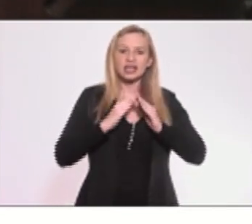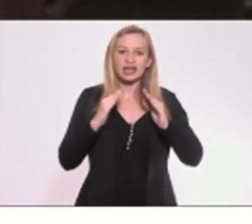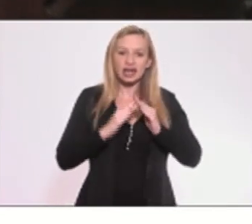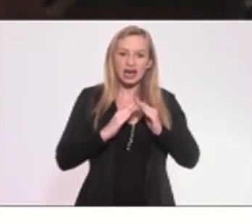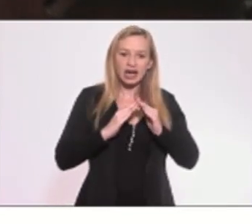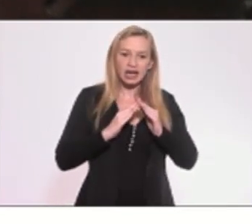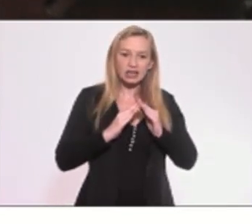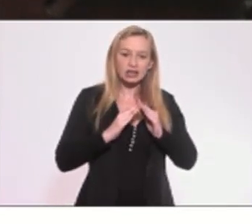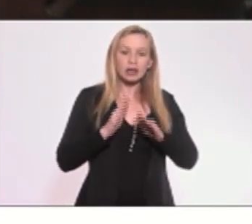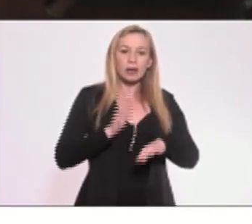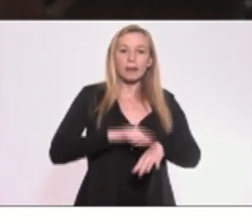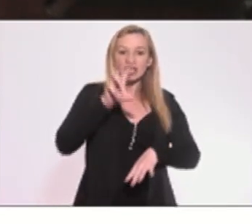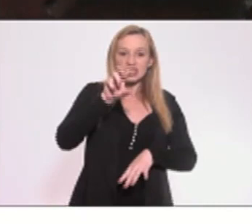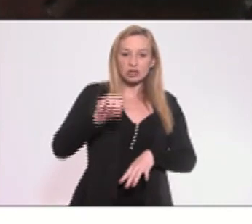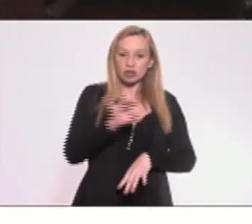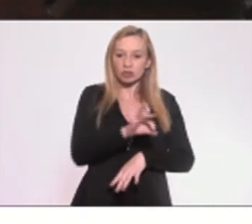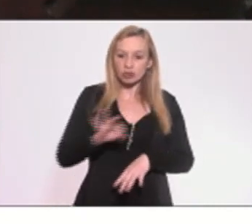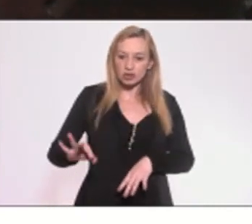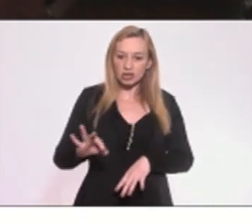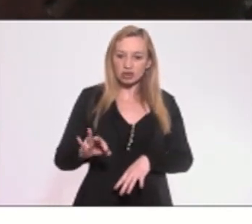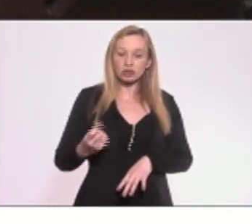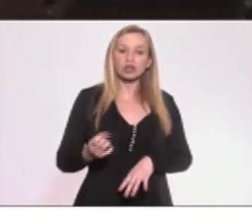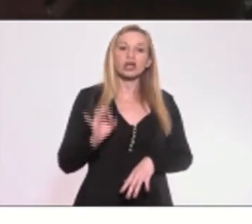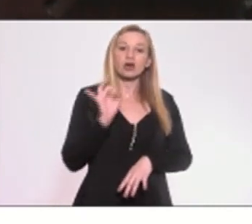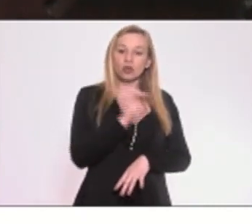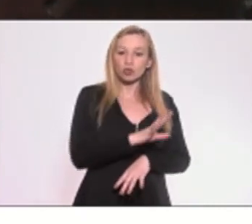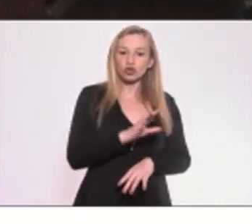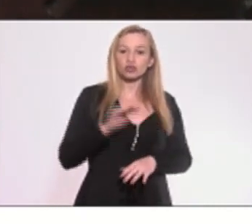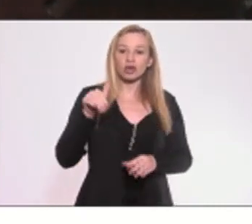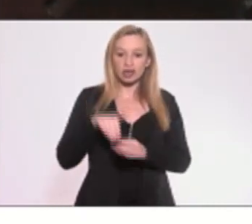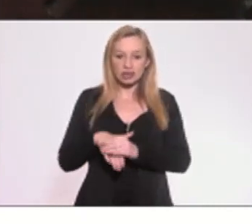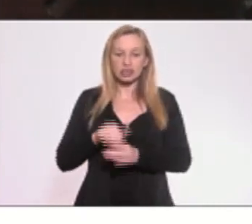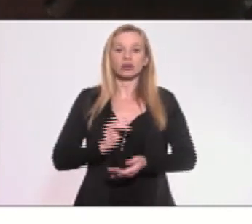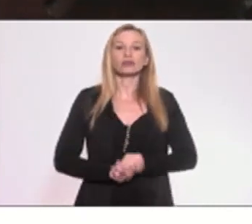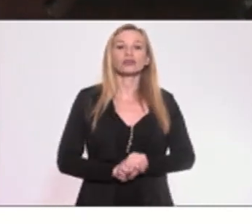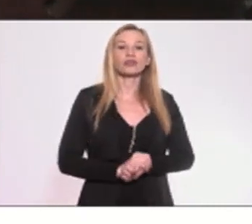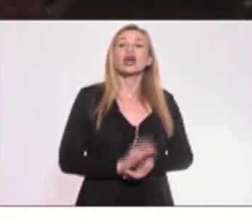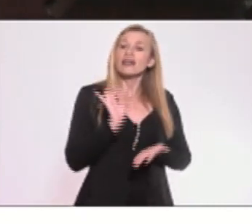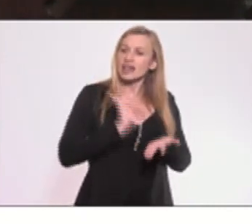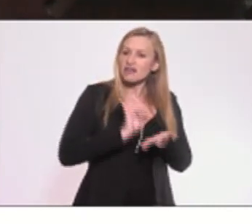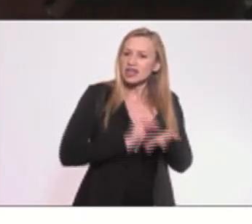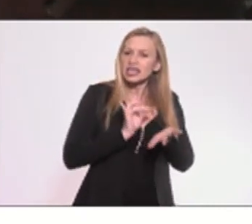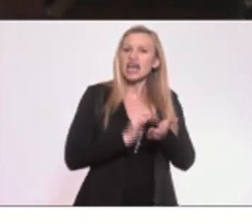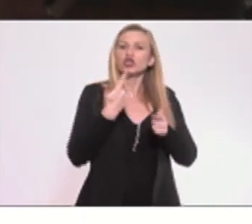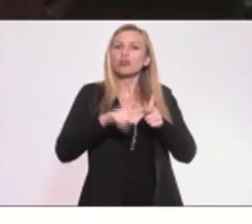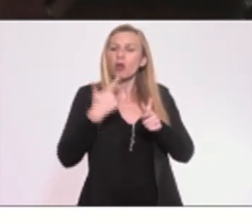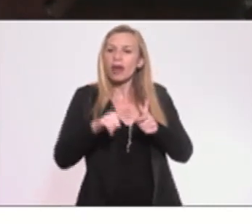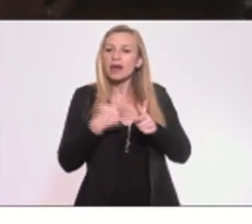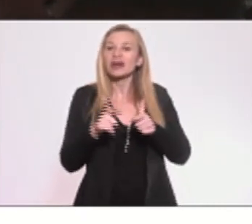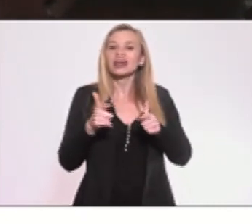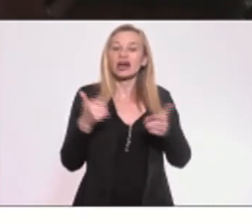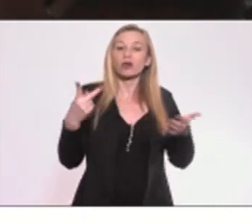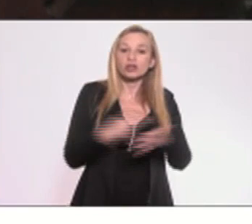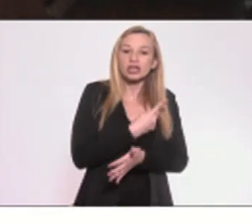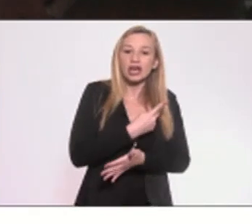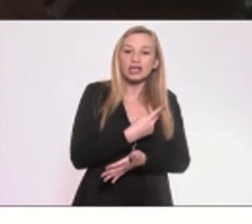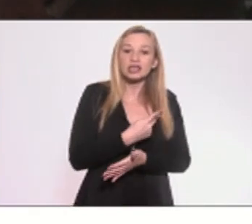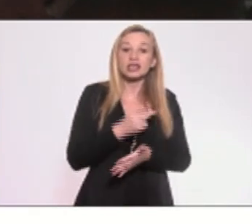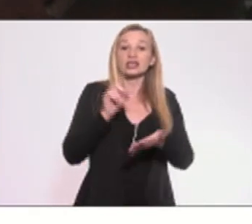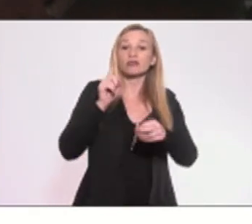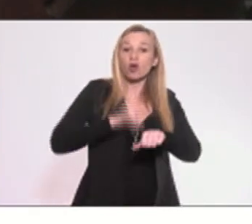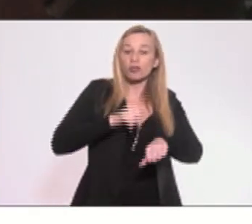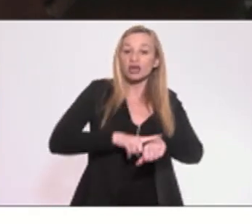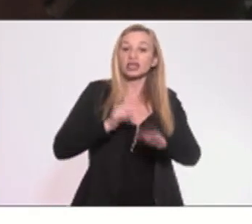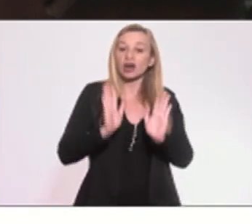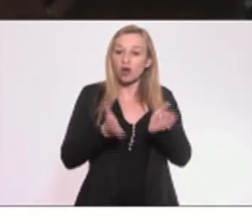mais de 50% na última eleição. Na verdade, o problema que se cria neste momento agora para